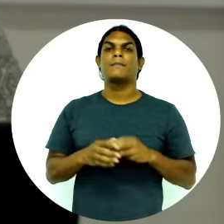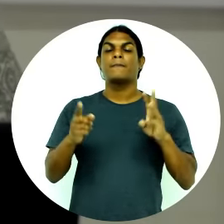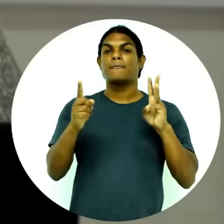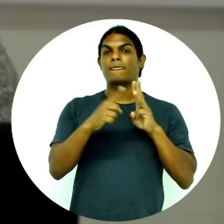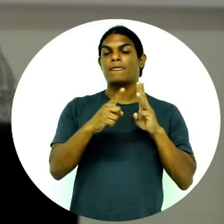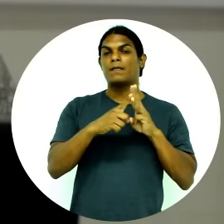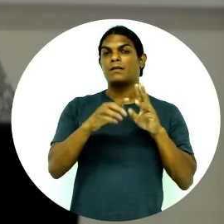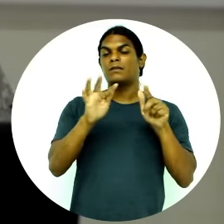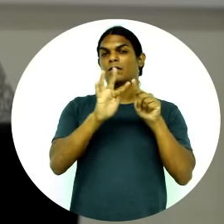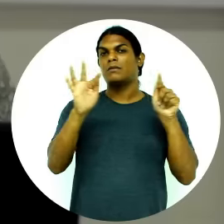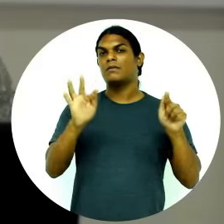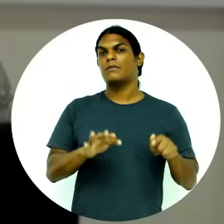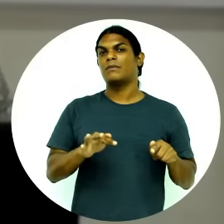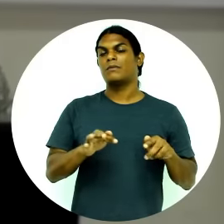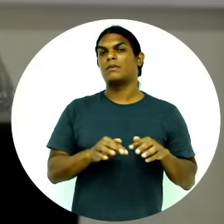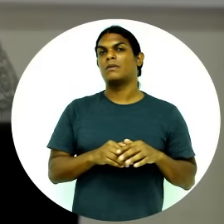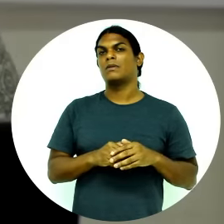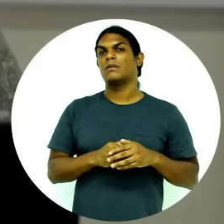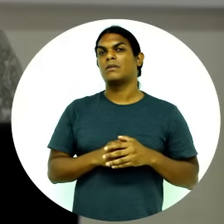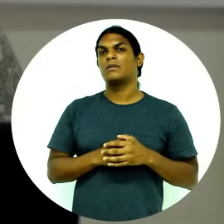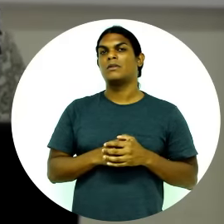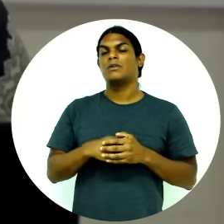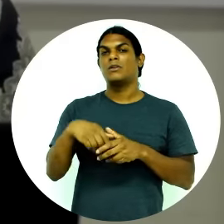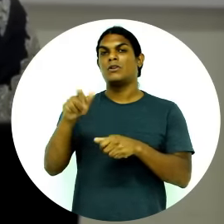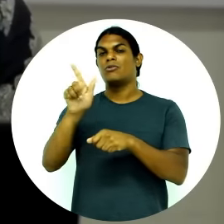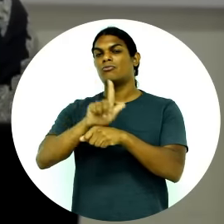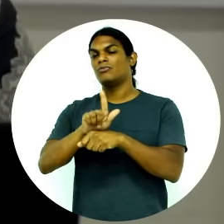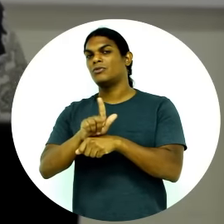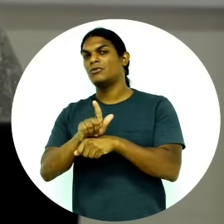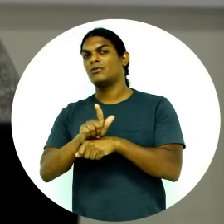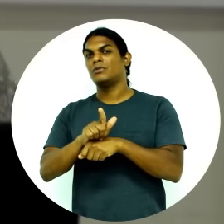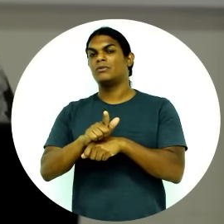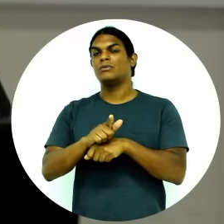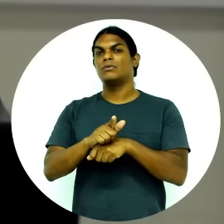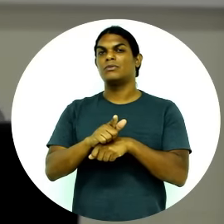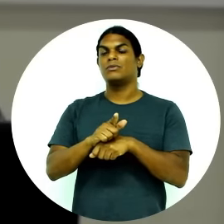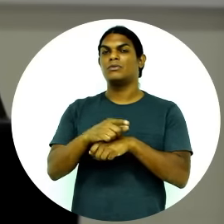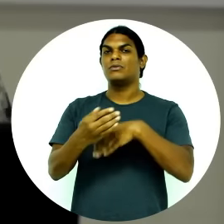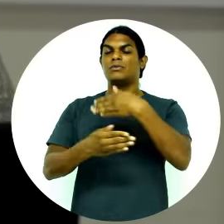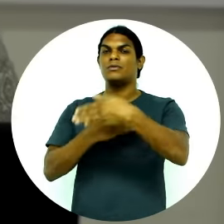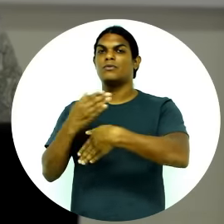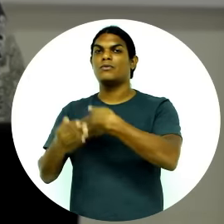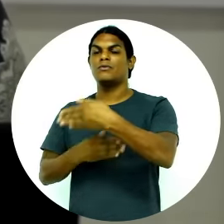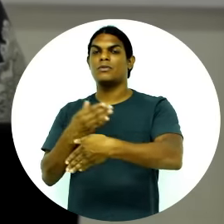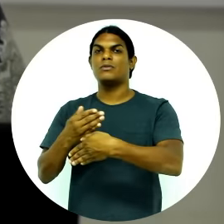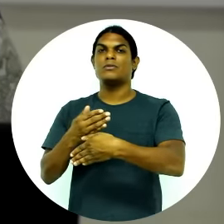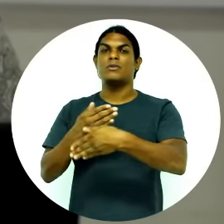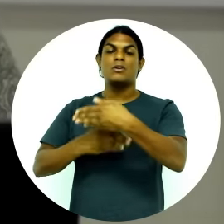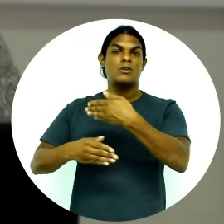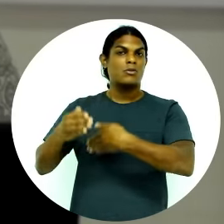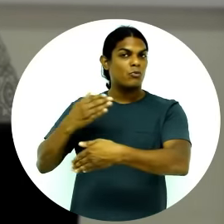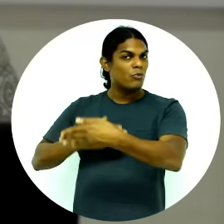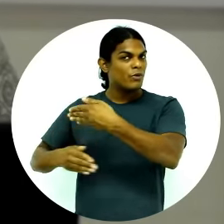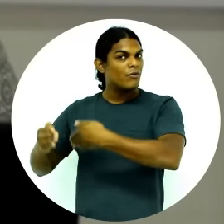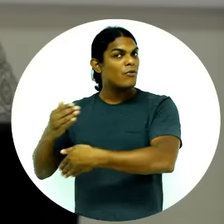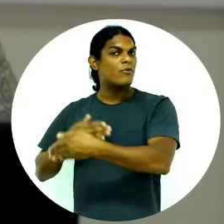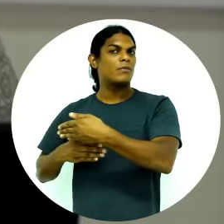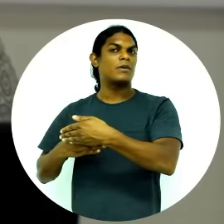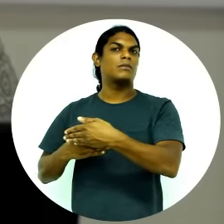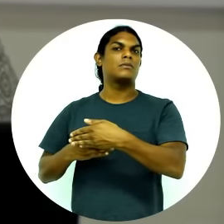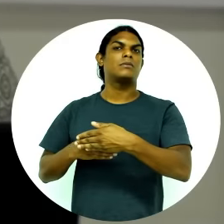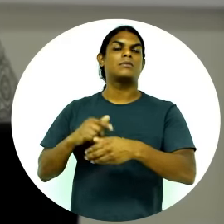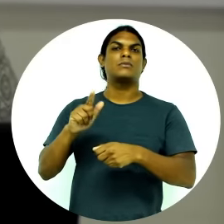desempenho. Elaborando as fichas, monitorando o momento em que essa avaliação de desempenho deverá ser